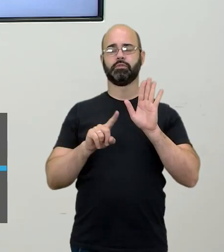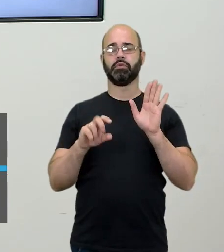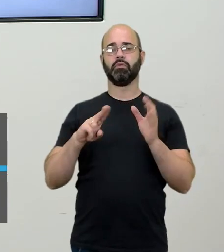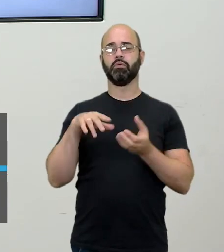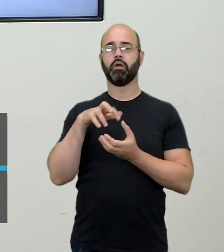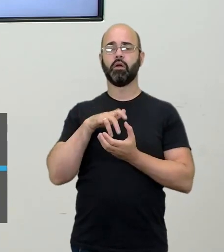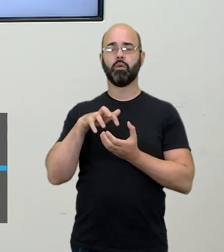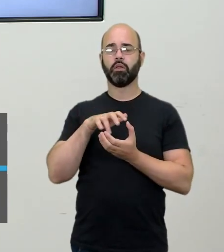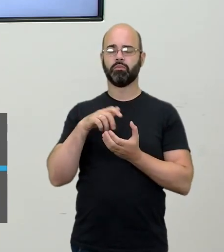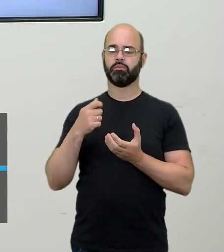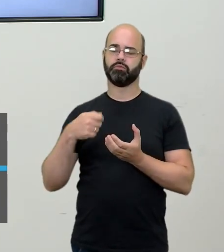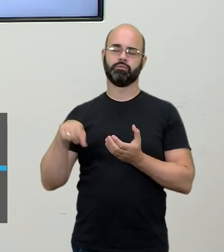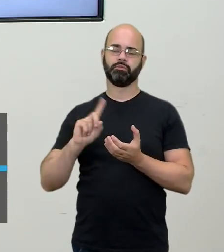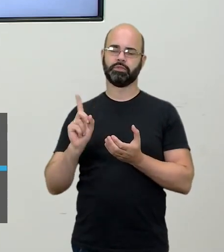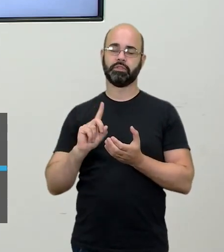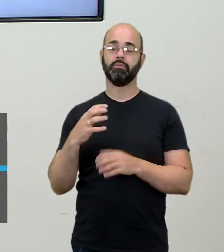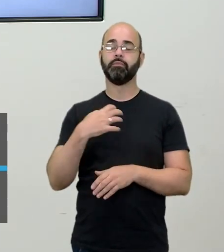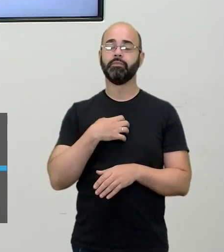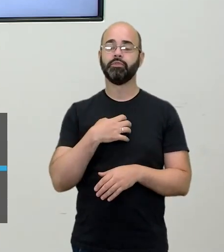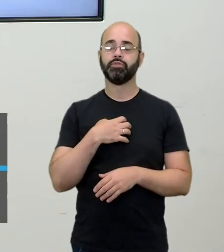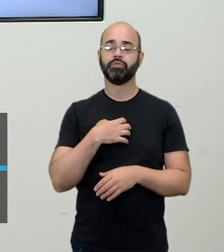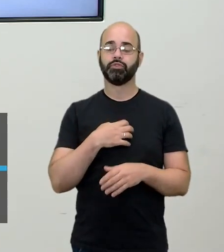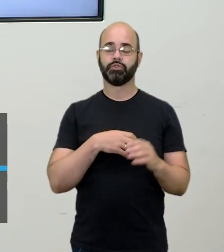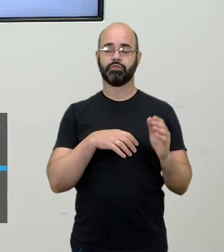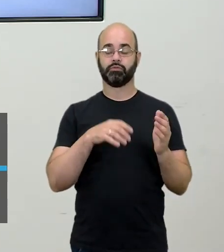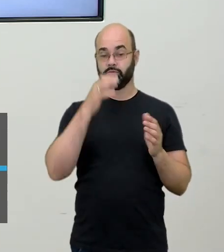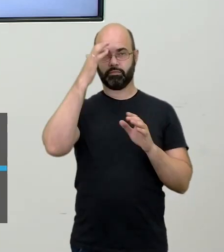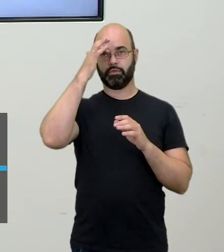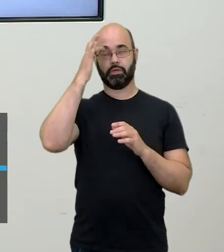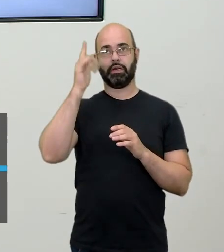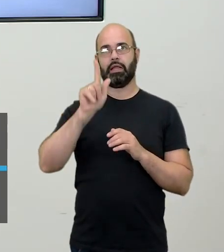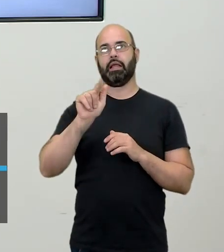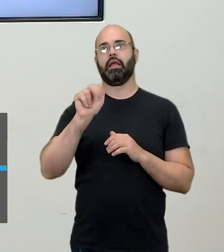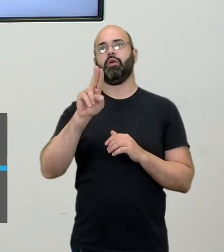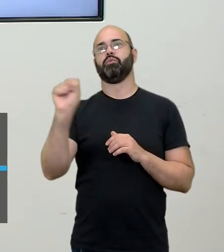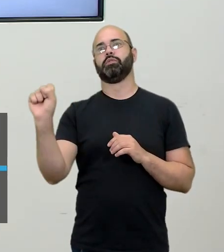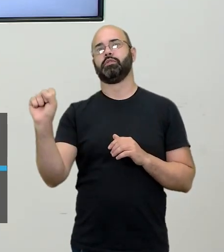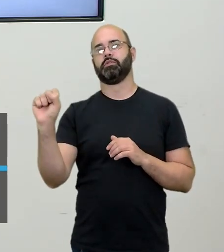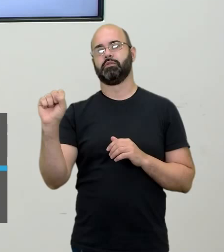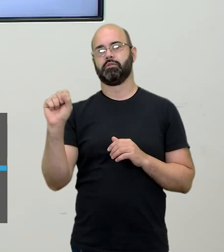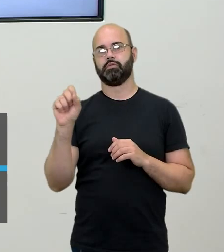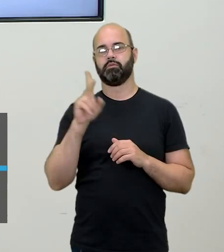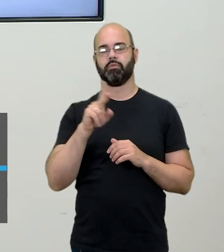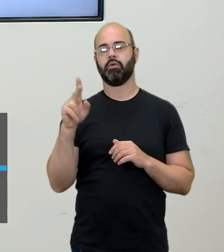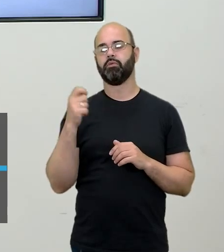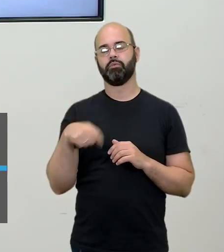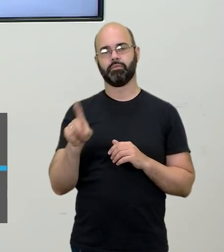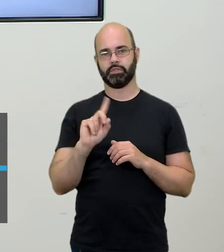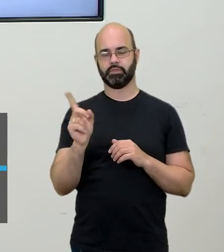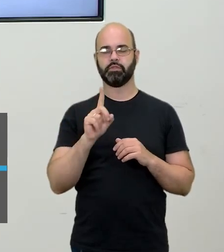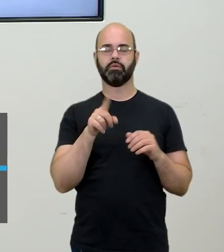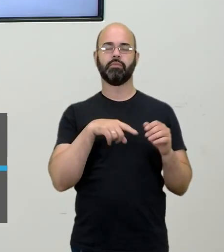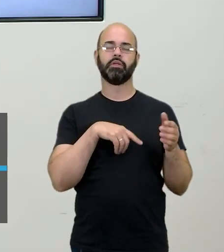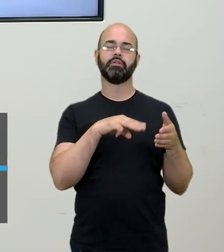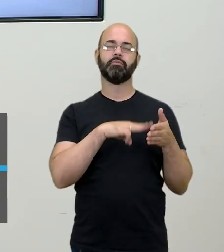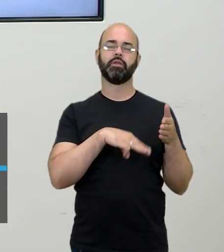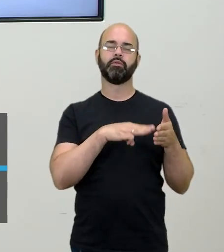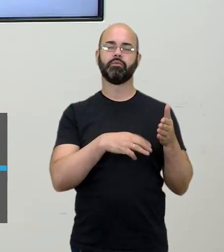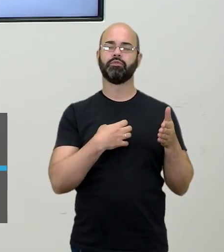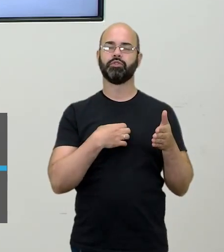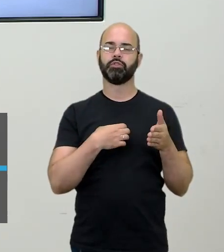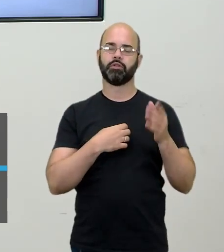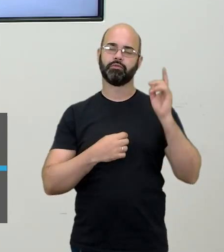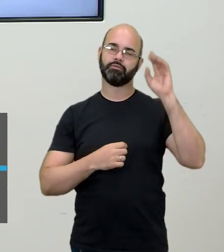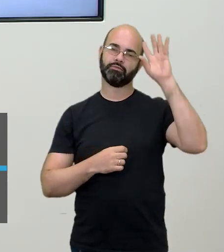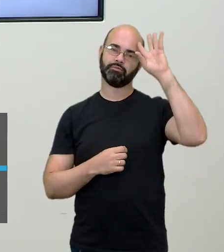mas que um método, ninguém precisa ser um Gauss também, mas cria um método para se chegar nesse resultado aí de forma